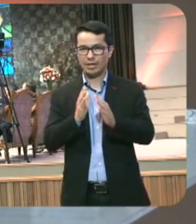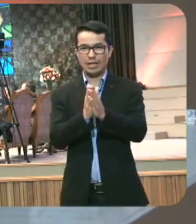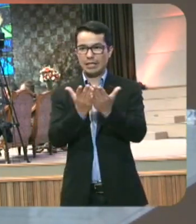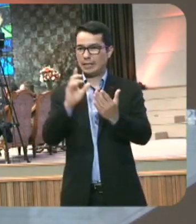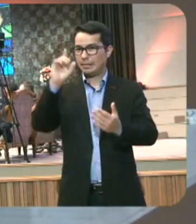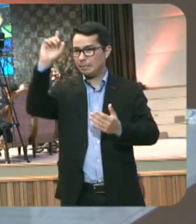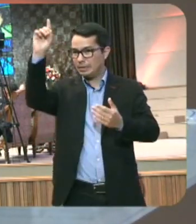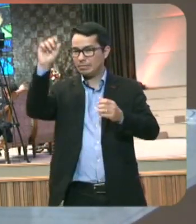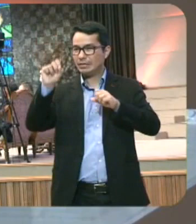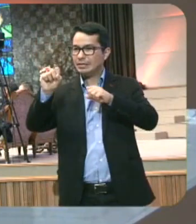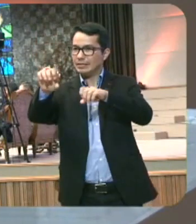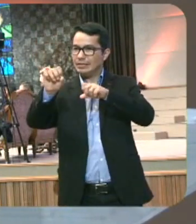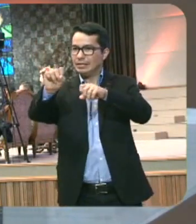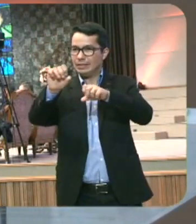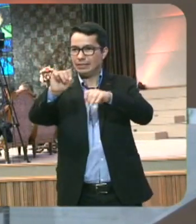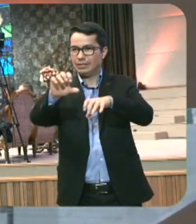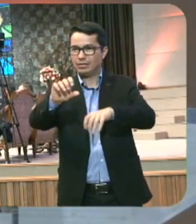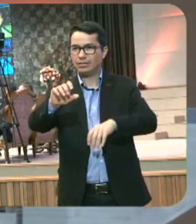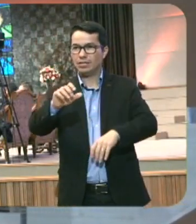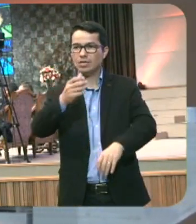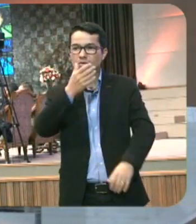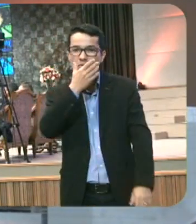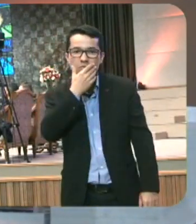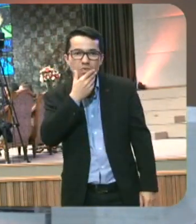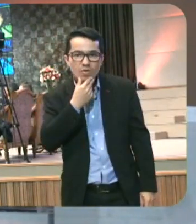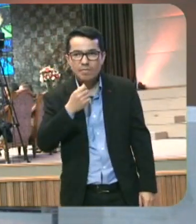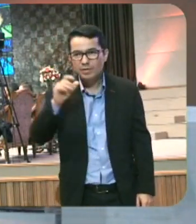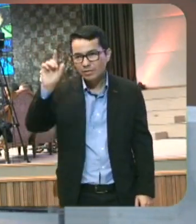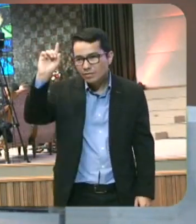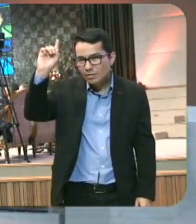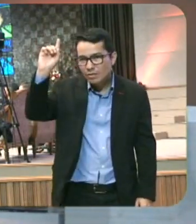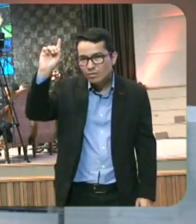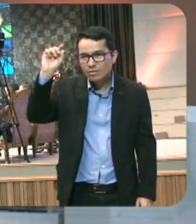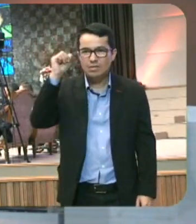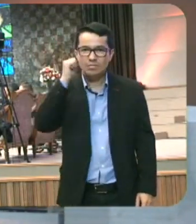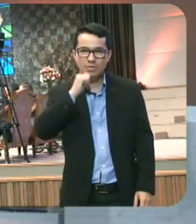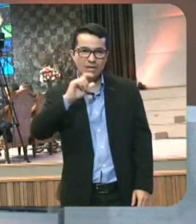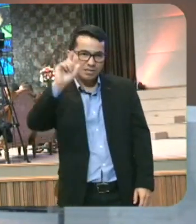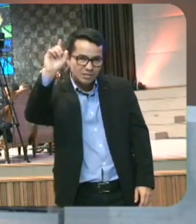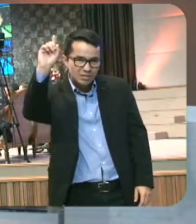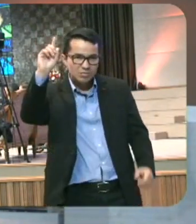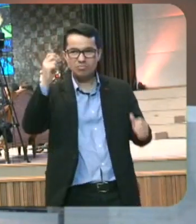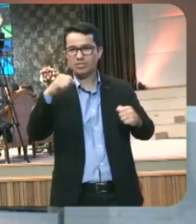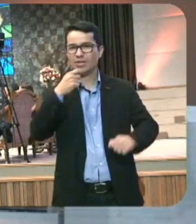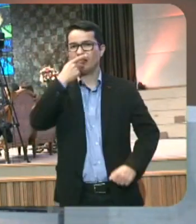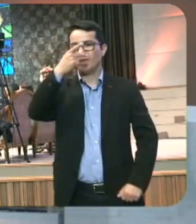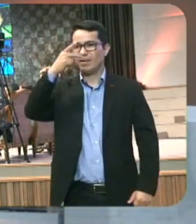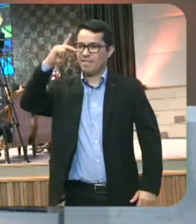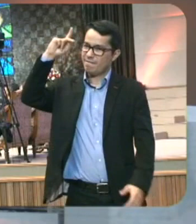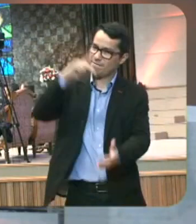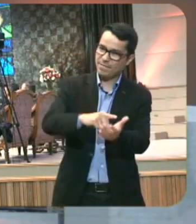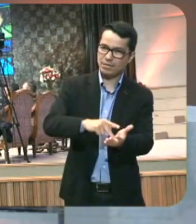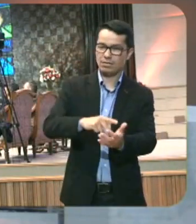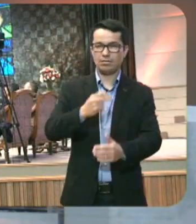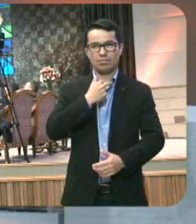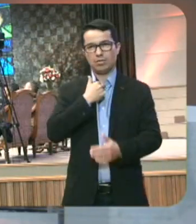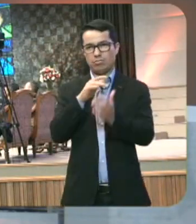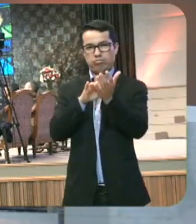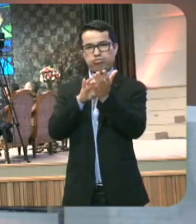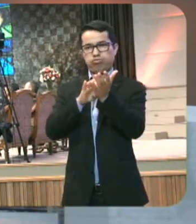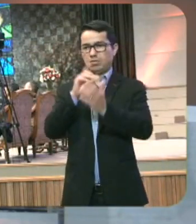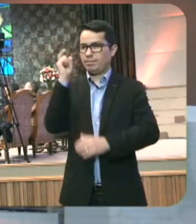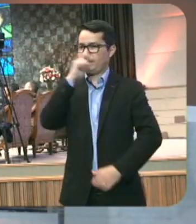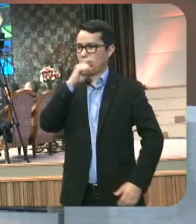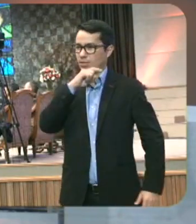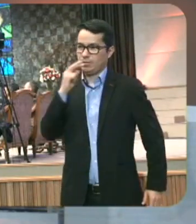ensina que a palavra de um servo de Deus precisa ter valor e ser verdade,